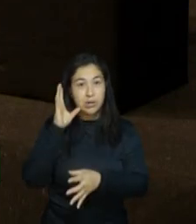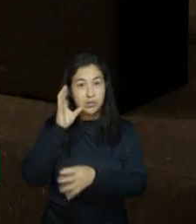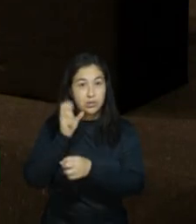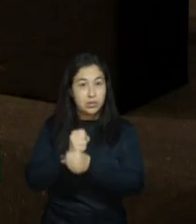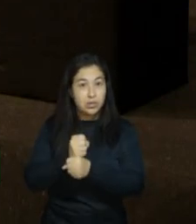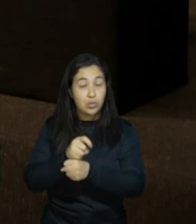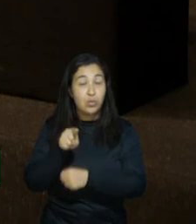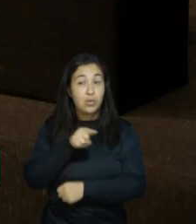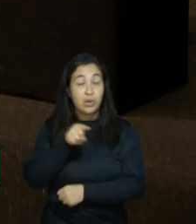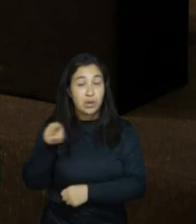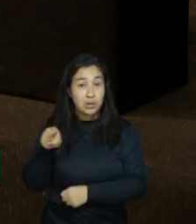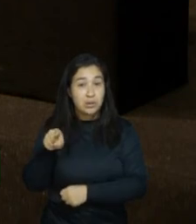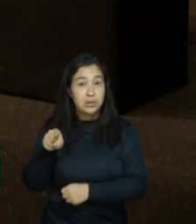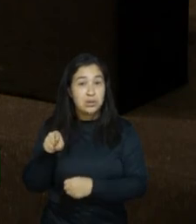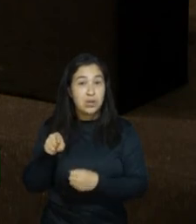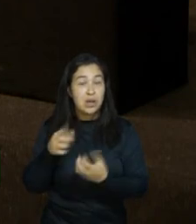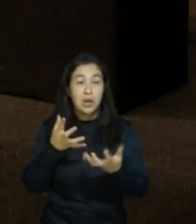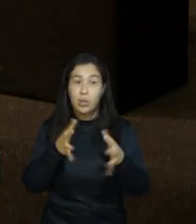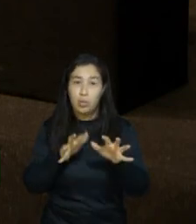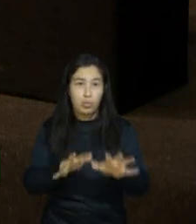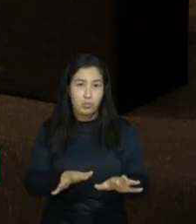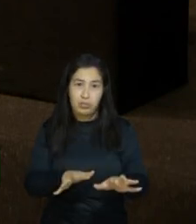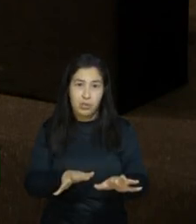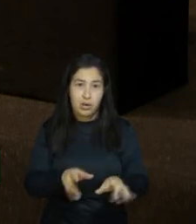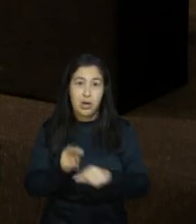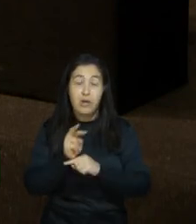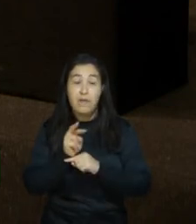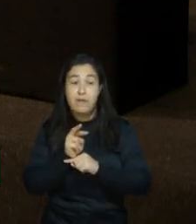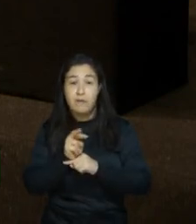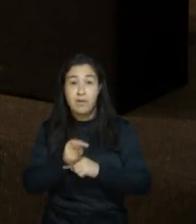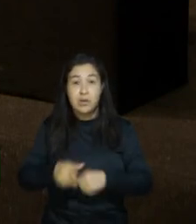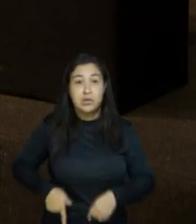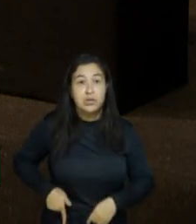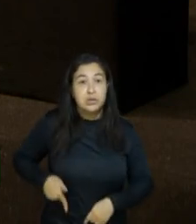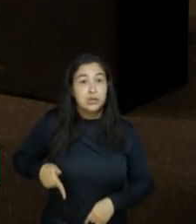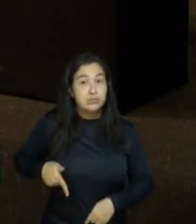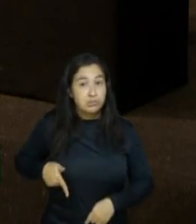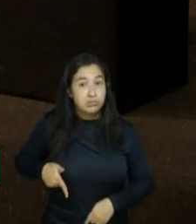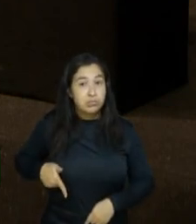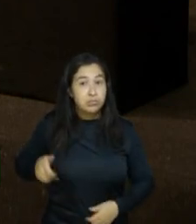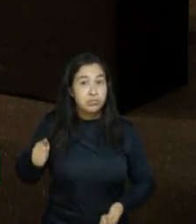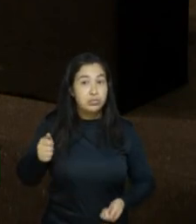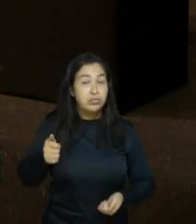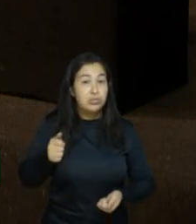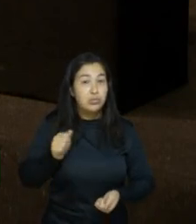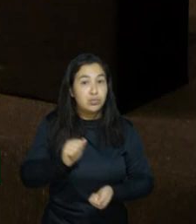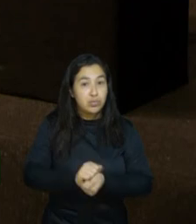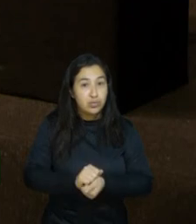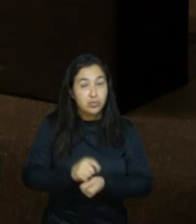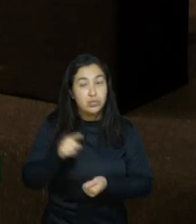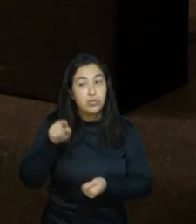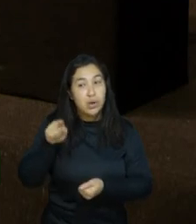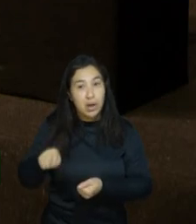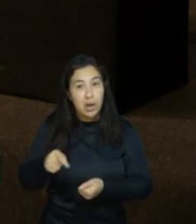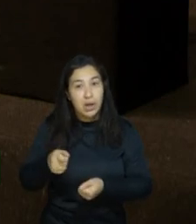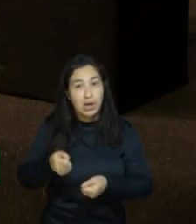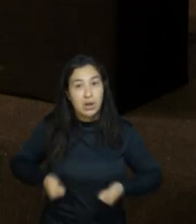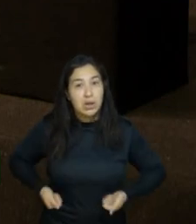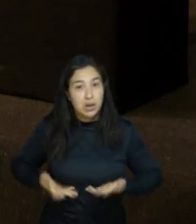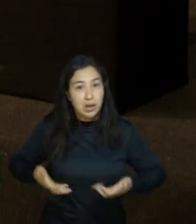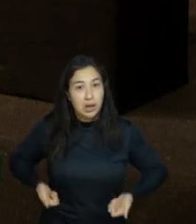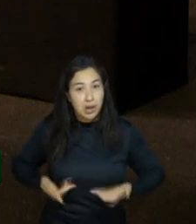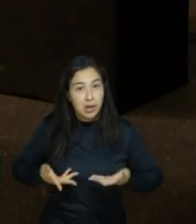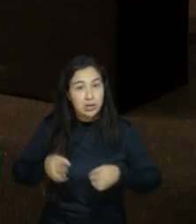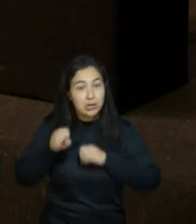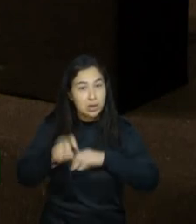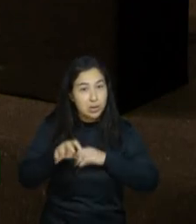o Tribunal de Contas não permita com que essa vigilância armada seja incluída como despesa de educação, apenas se ela não fosse